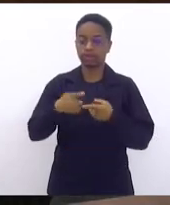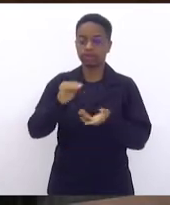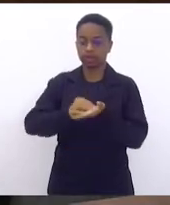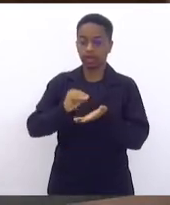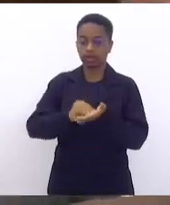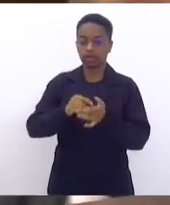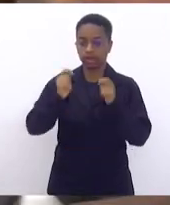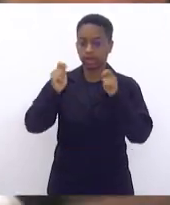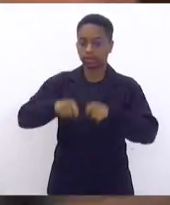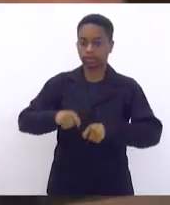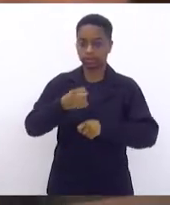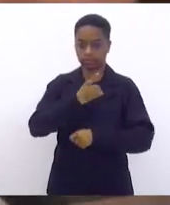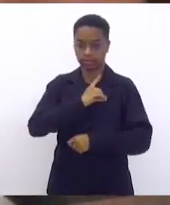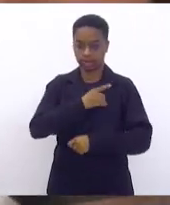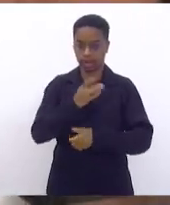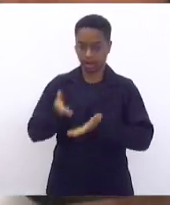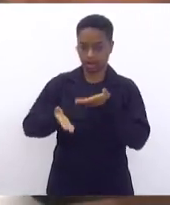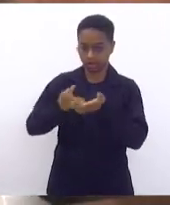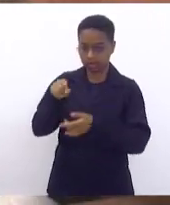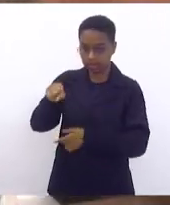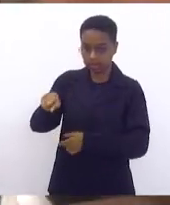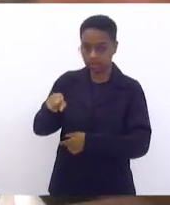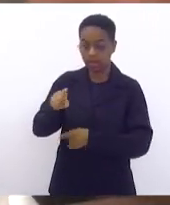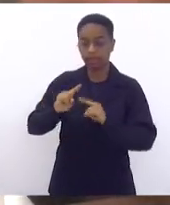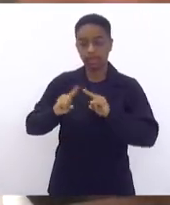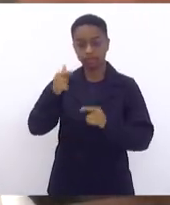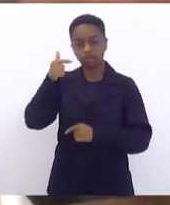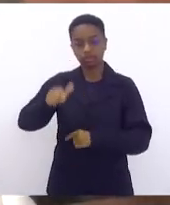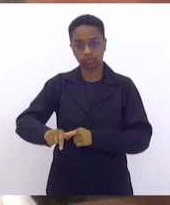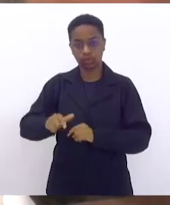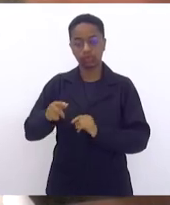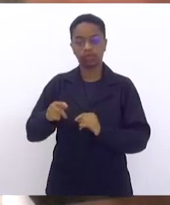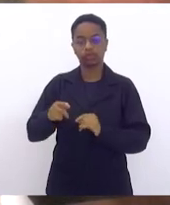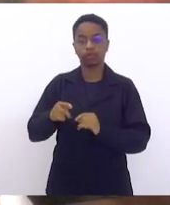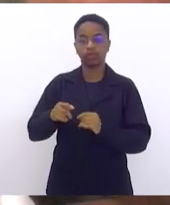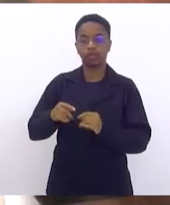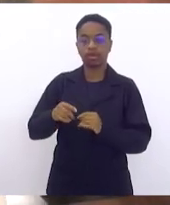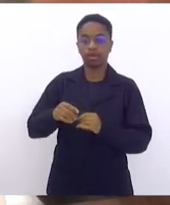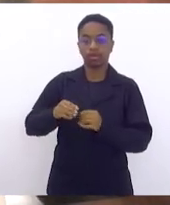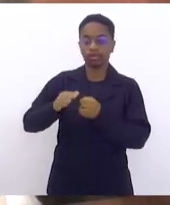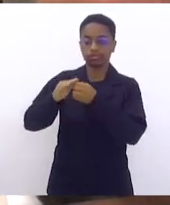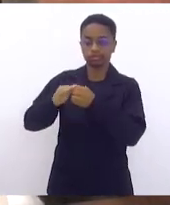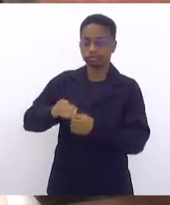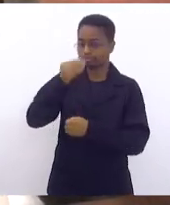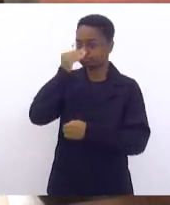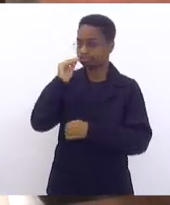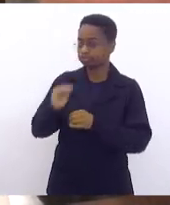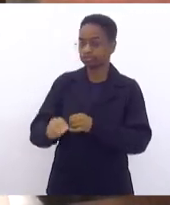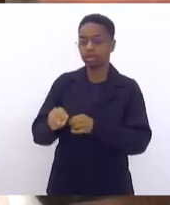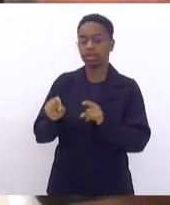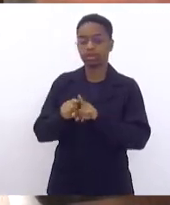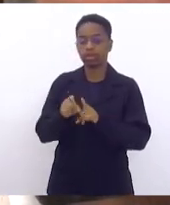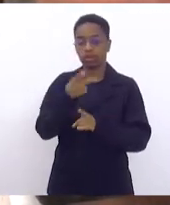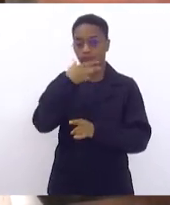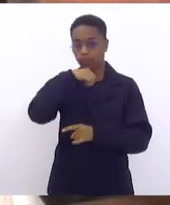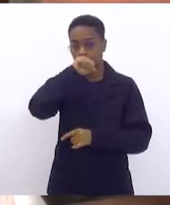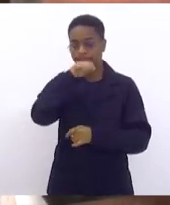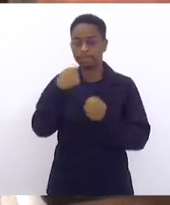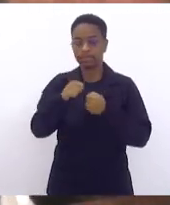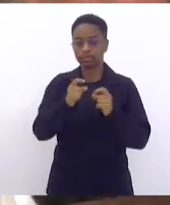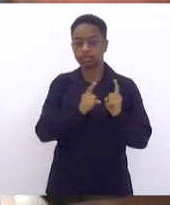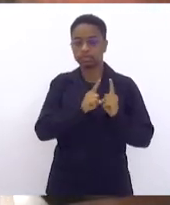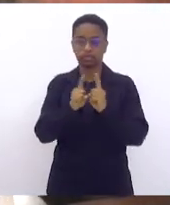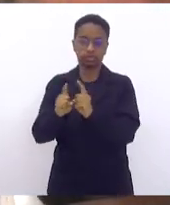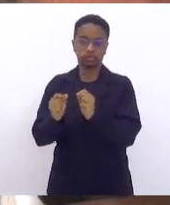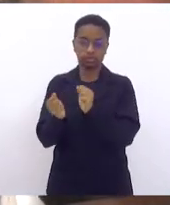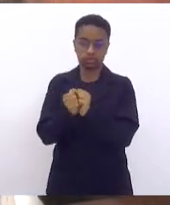do delegado que atendeu, foi novamente revitimizada, constrangida. O pai dela teve que ir até a delegacia